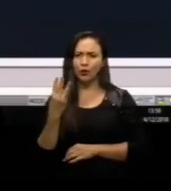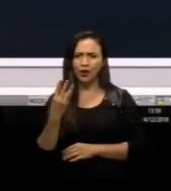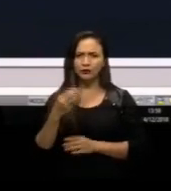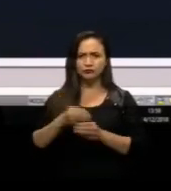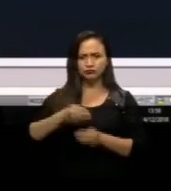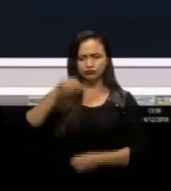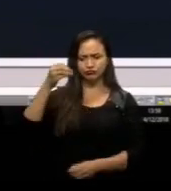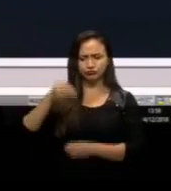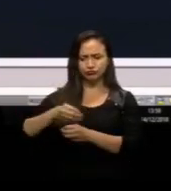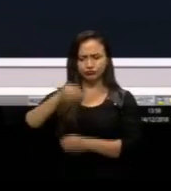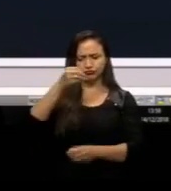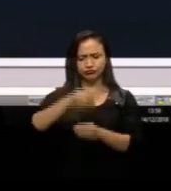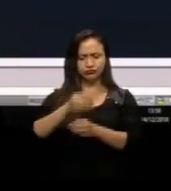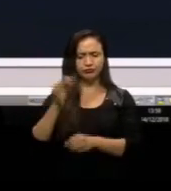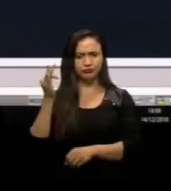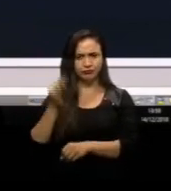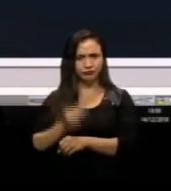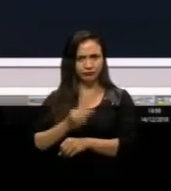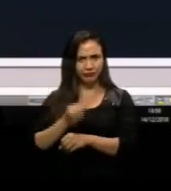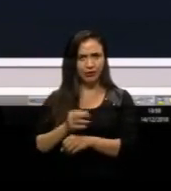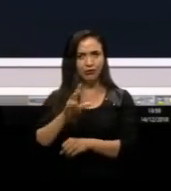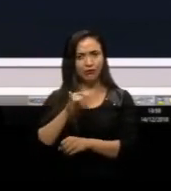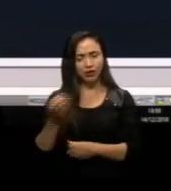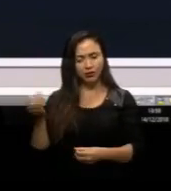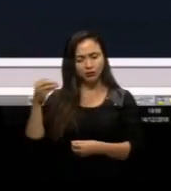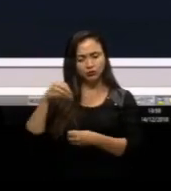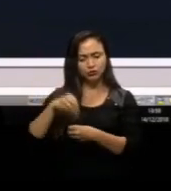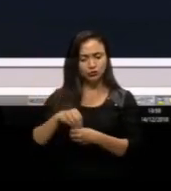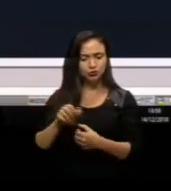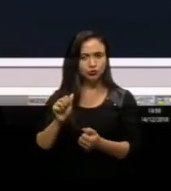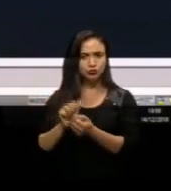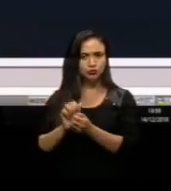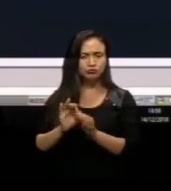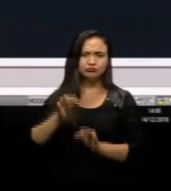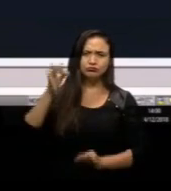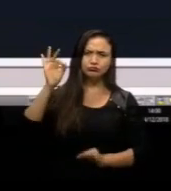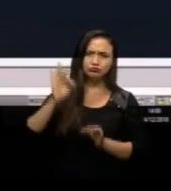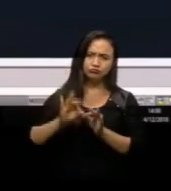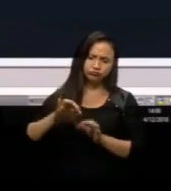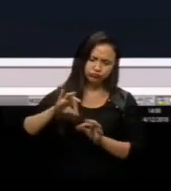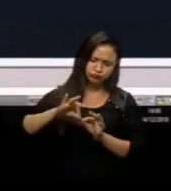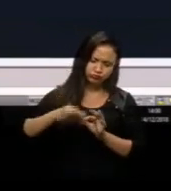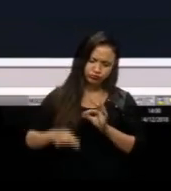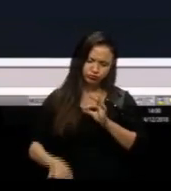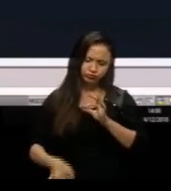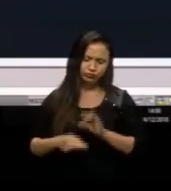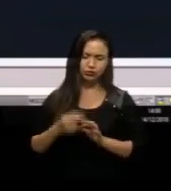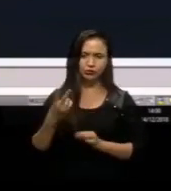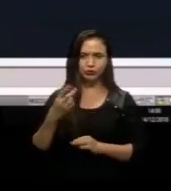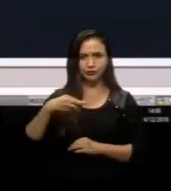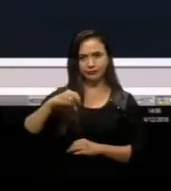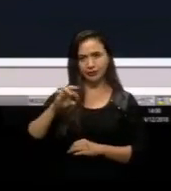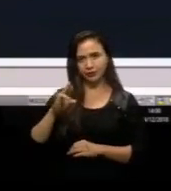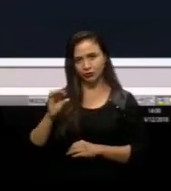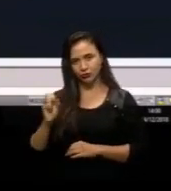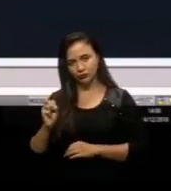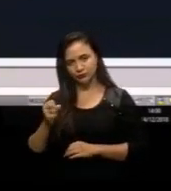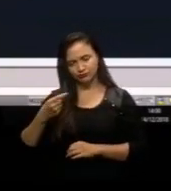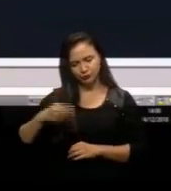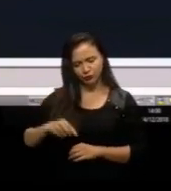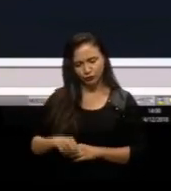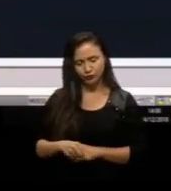estar alocadas ao longo da minha estaca com uma altura de 2 metros, uma profundidade de 2 metros. Elas vão